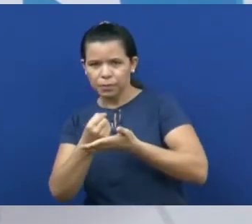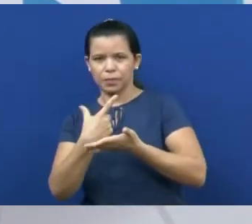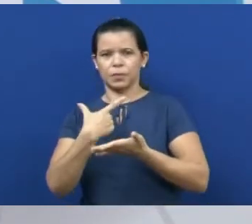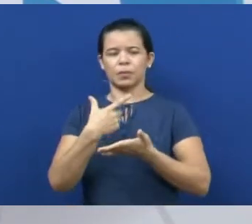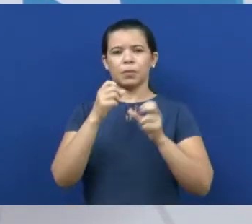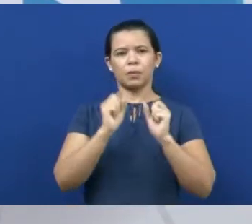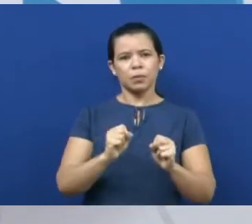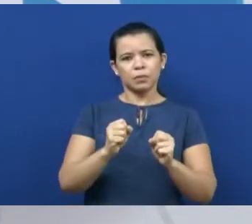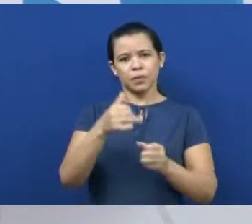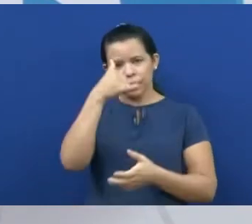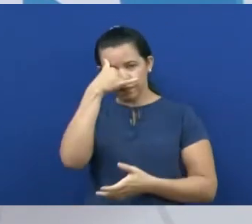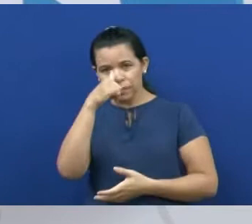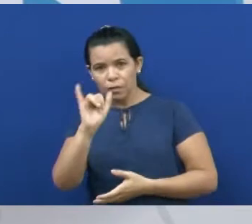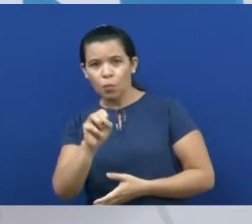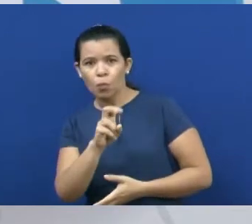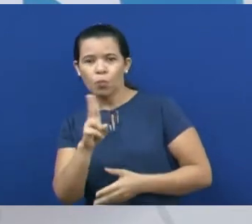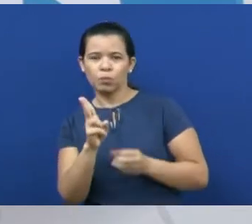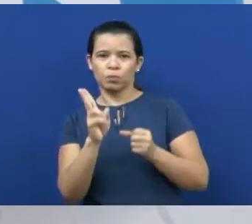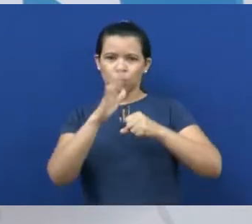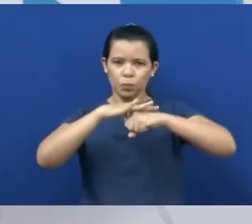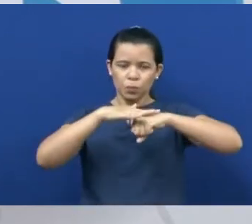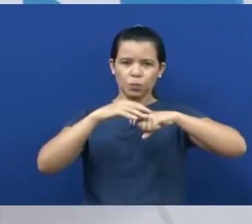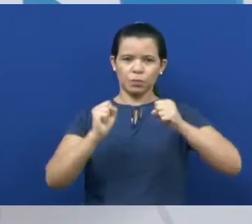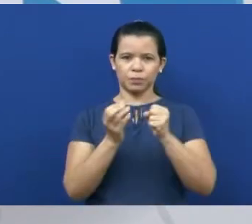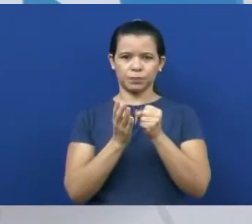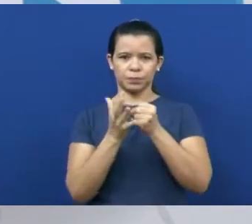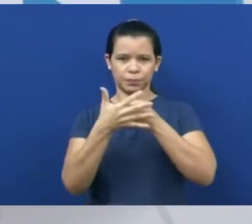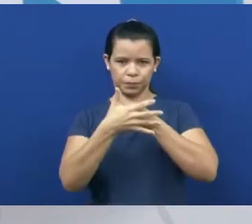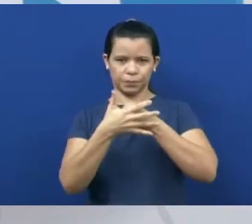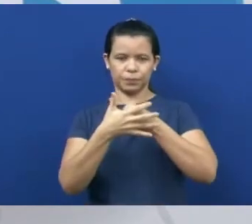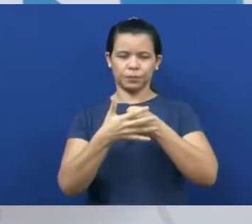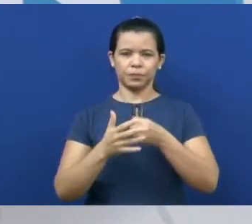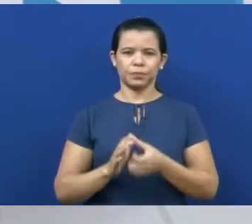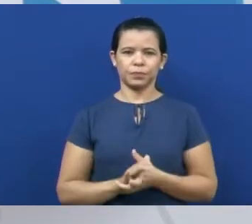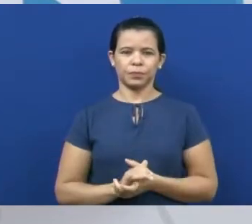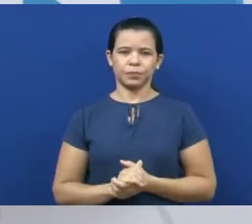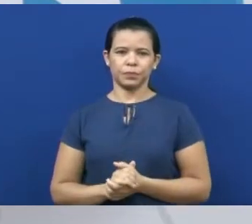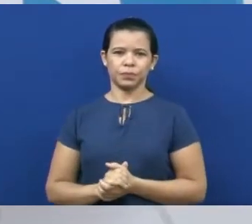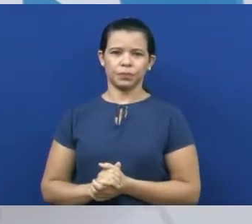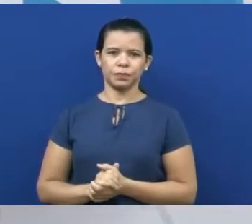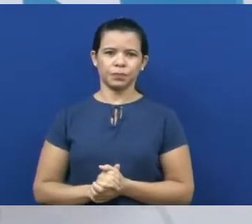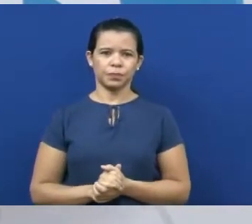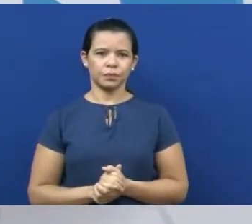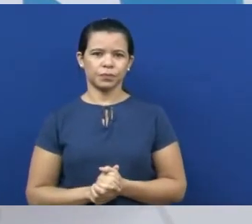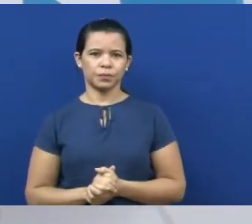minimizar os danos causados pelo vírus Covid-19, o novo coronavírus.